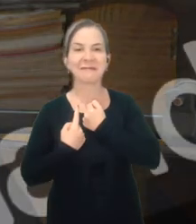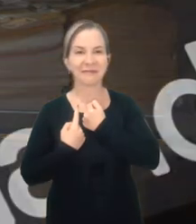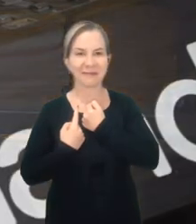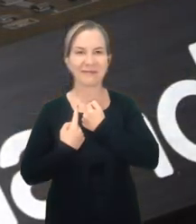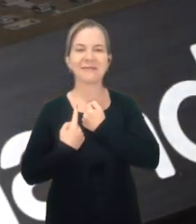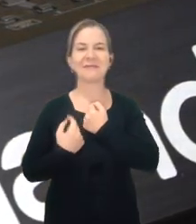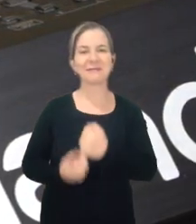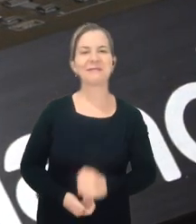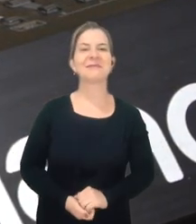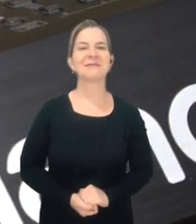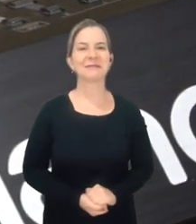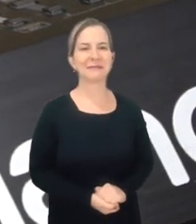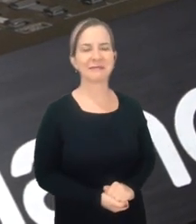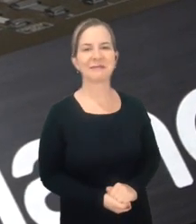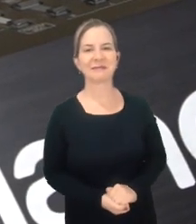Salvador.